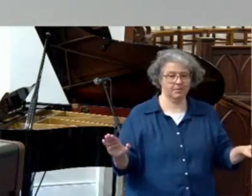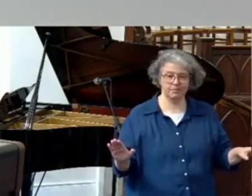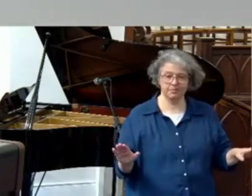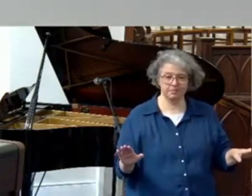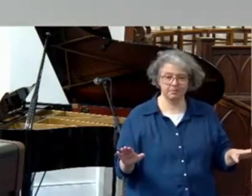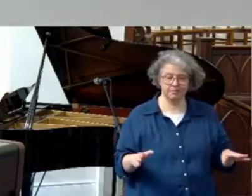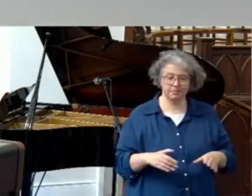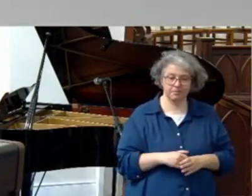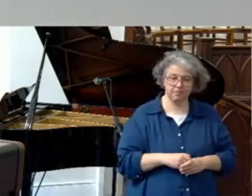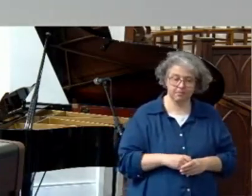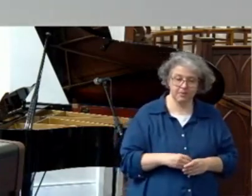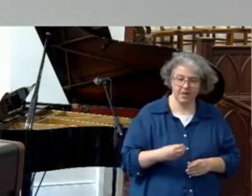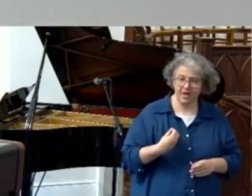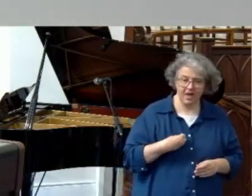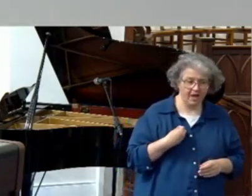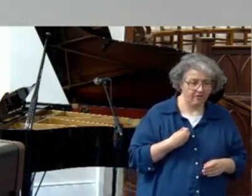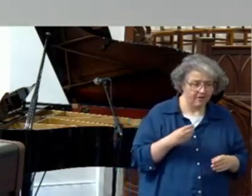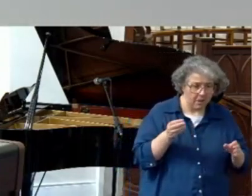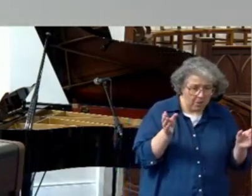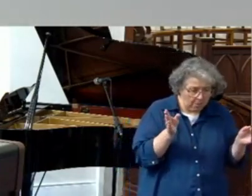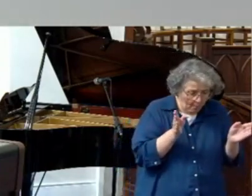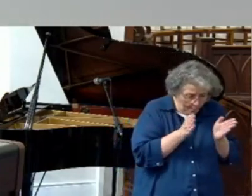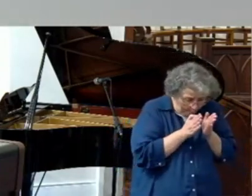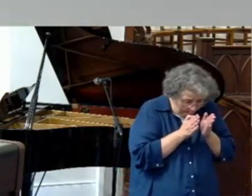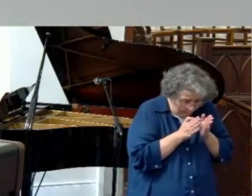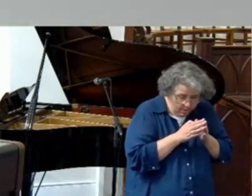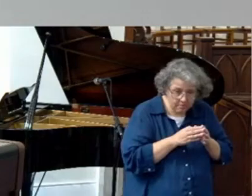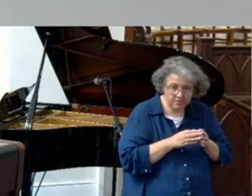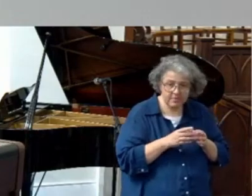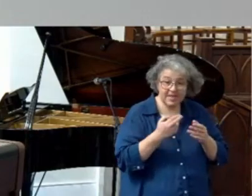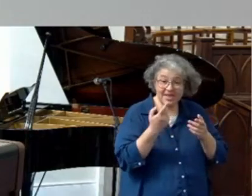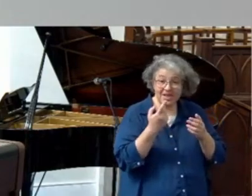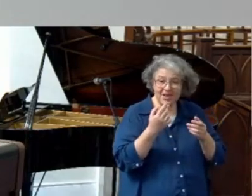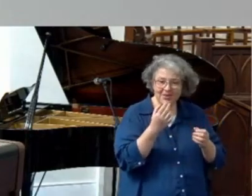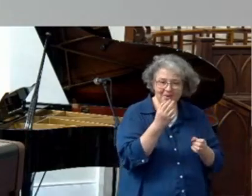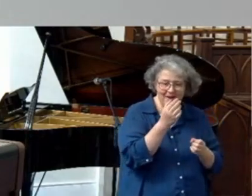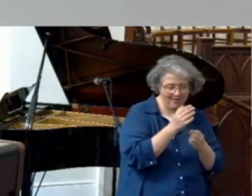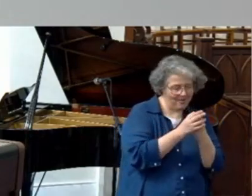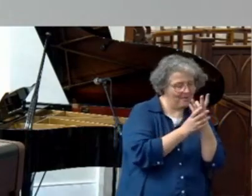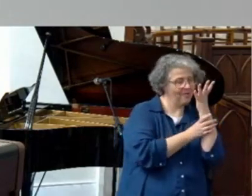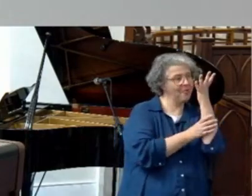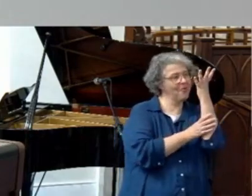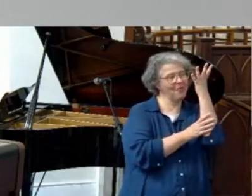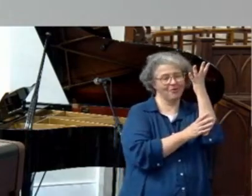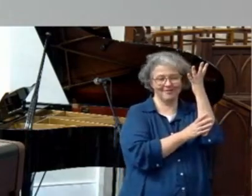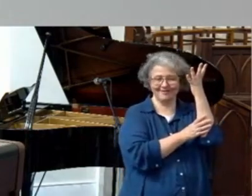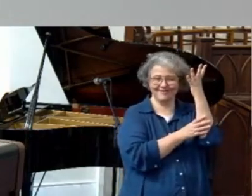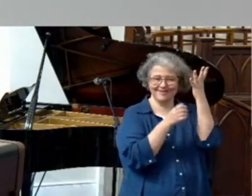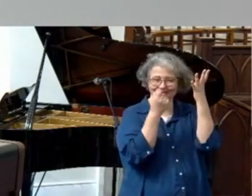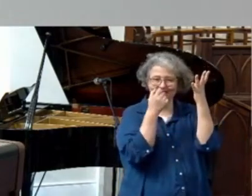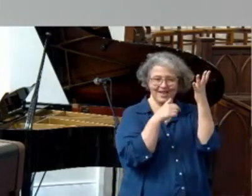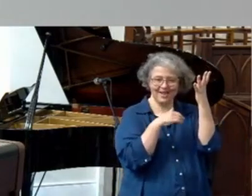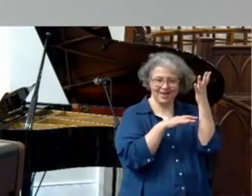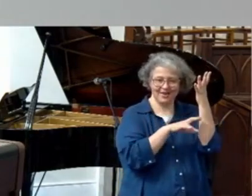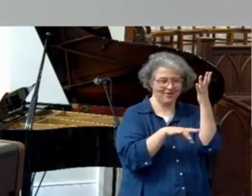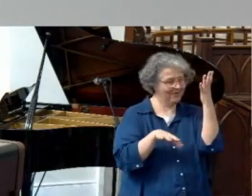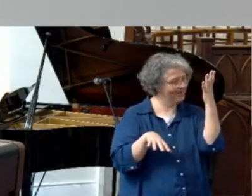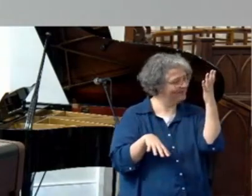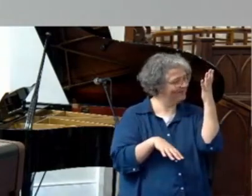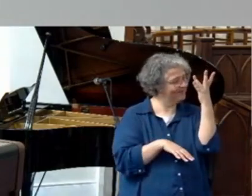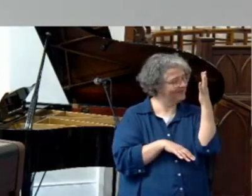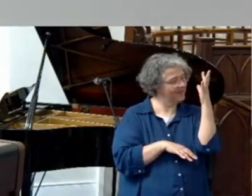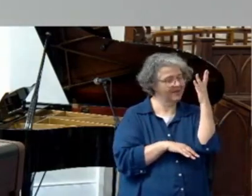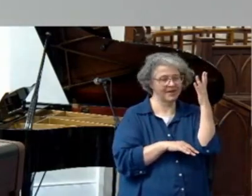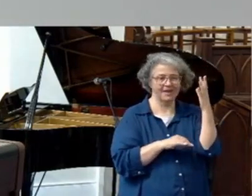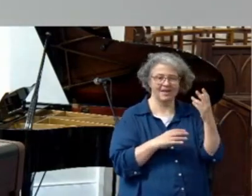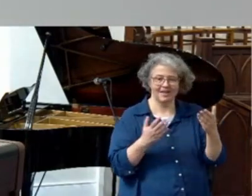a vida é tão curta, semelhante à erva do campo, incerta, isso deve buscar alguma coisa melhor do que a nossa